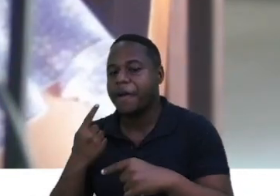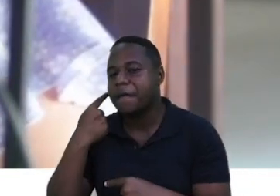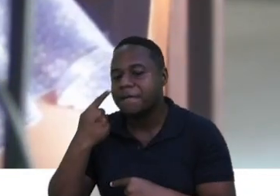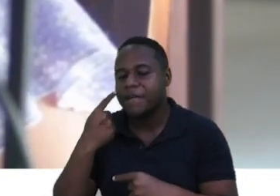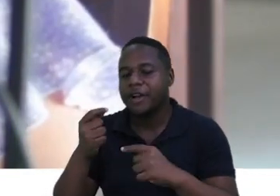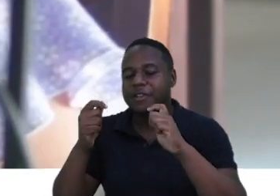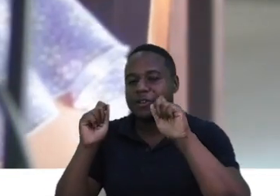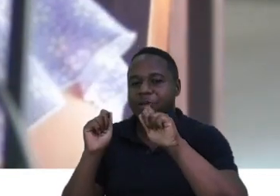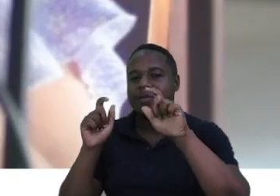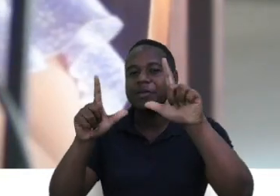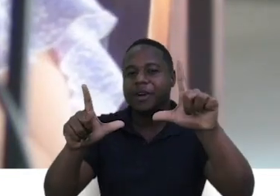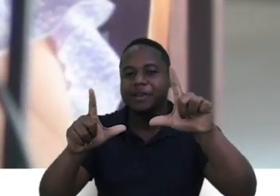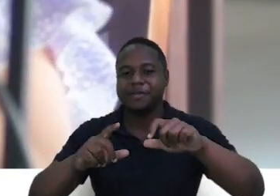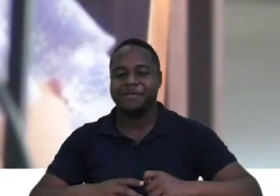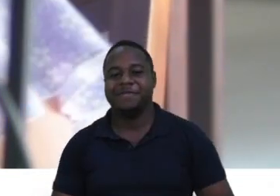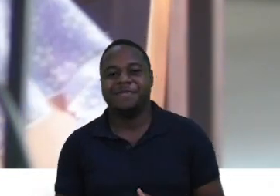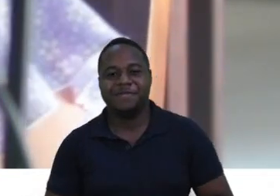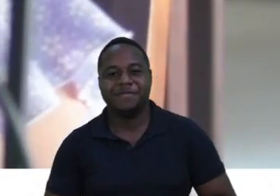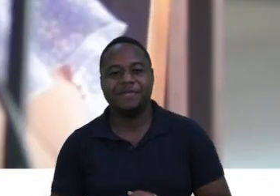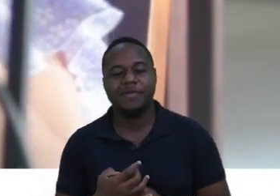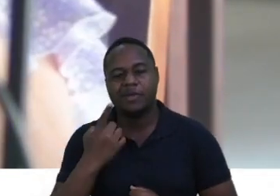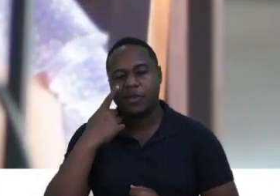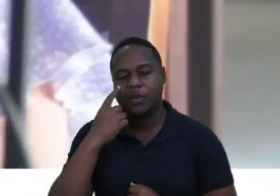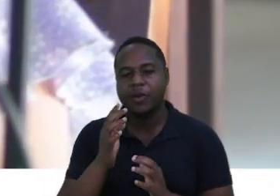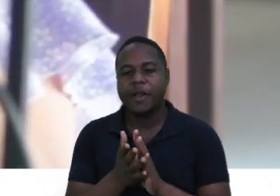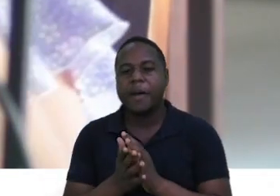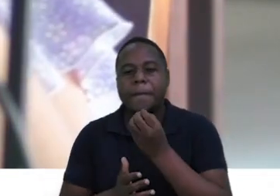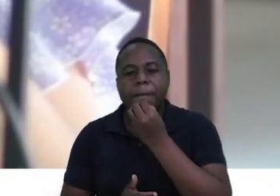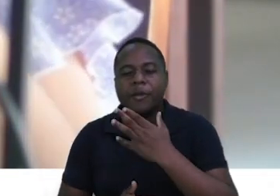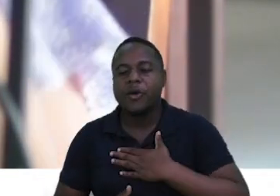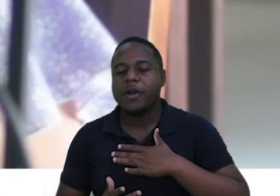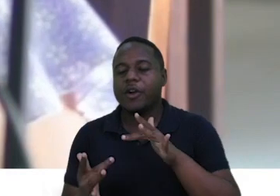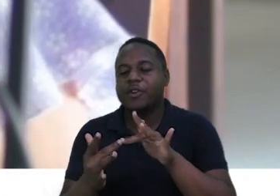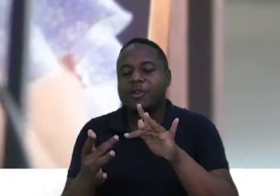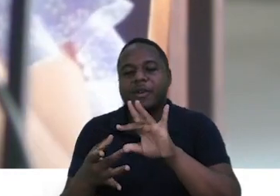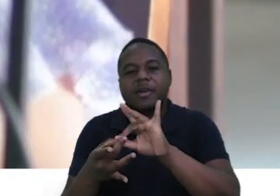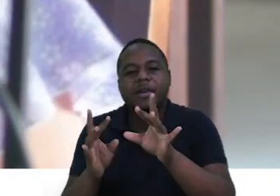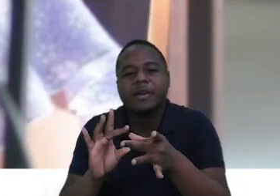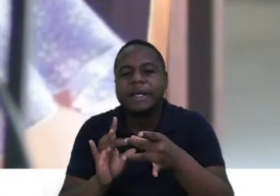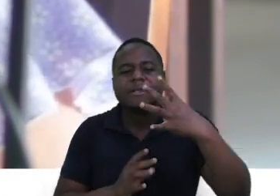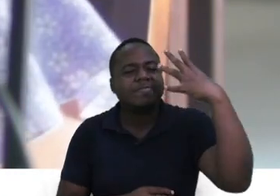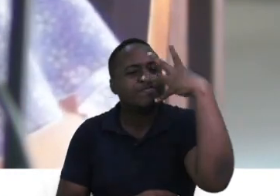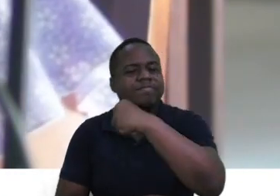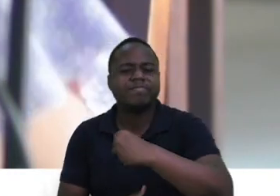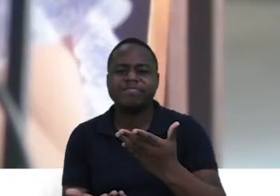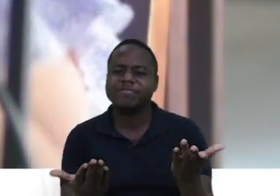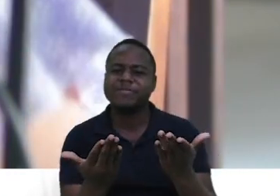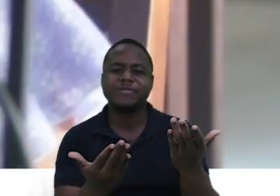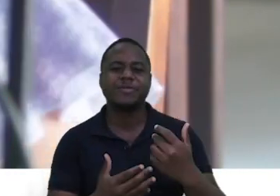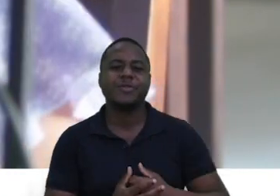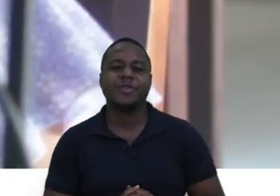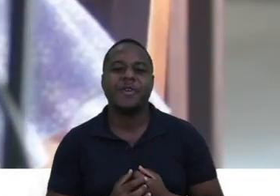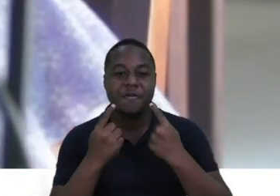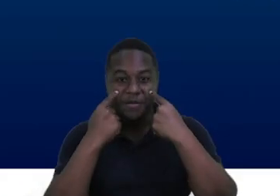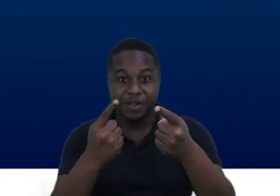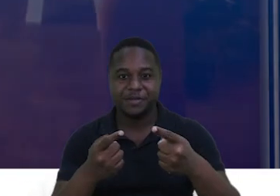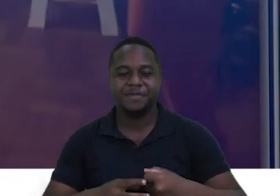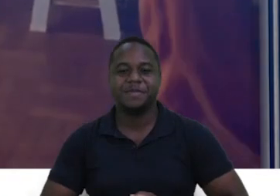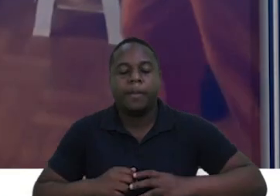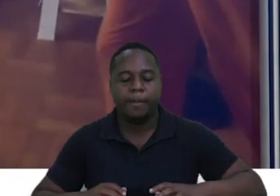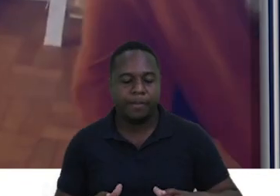aí com um pedacinho do que eles fazem, dessa conexão, dessa harmonia, dessa lindeza que é esse casal dançando. Assista.